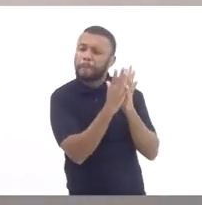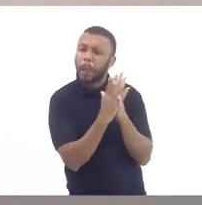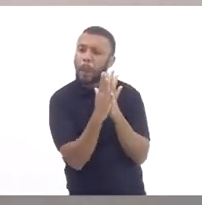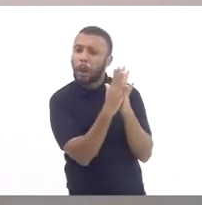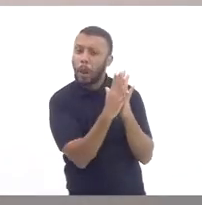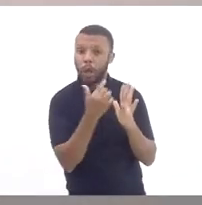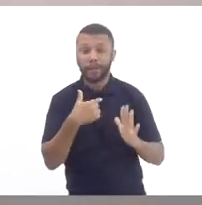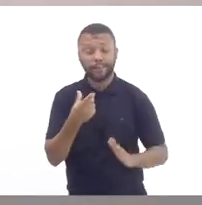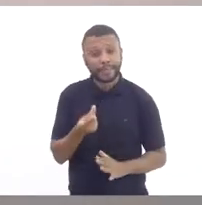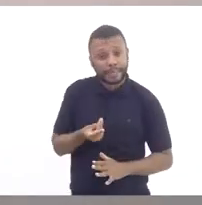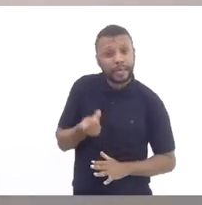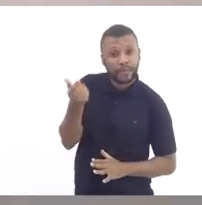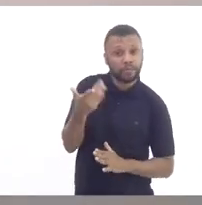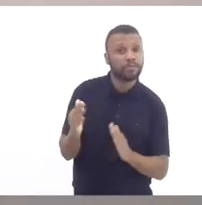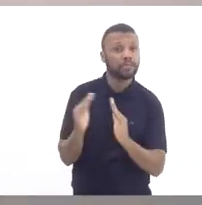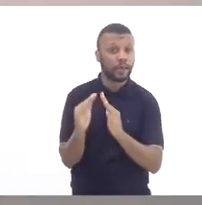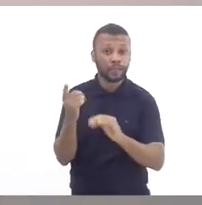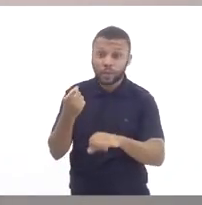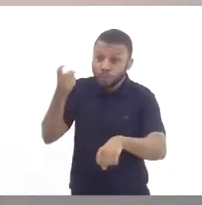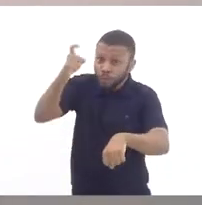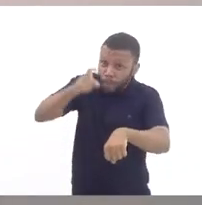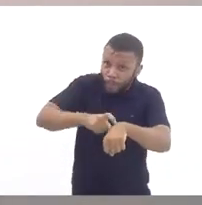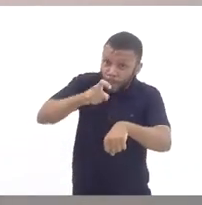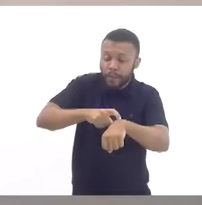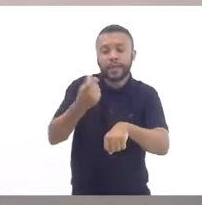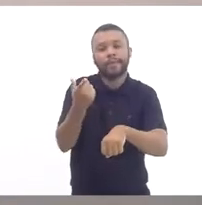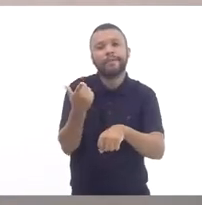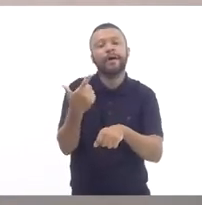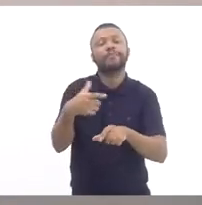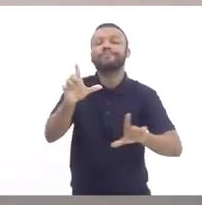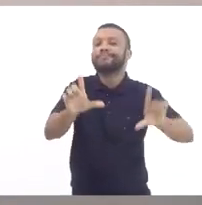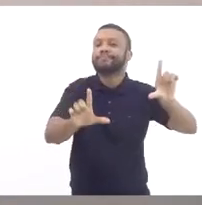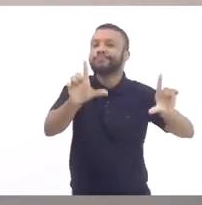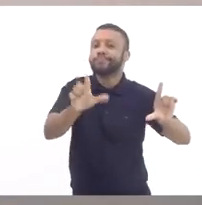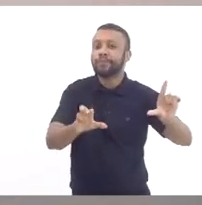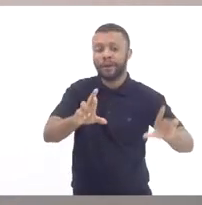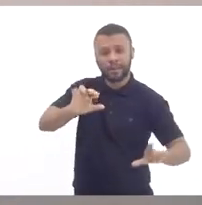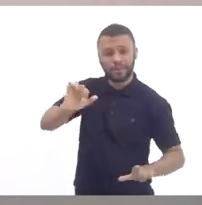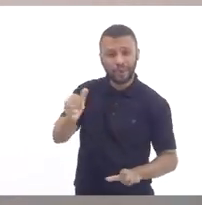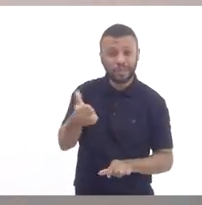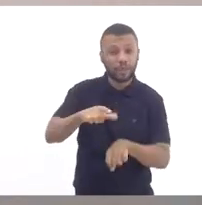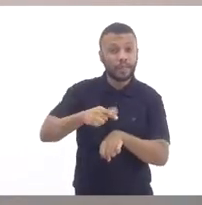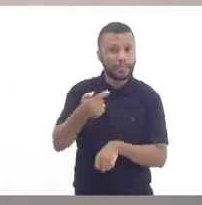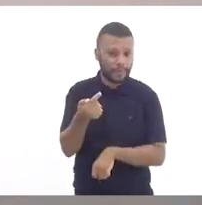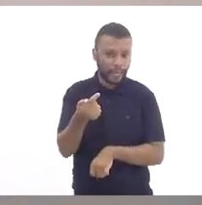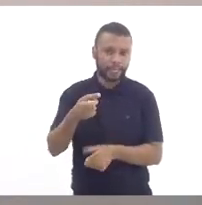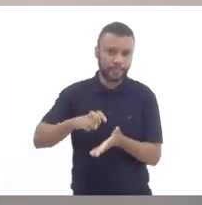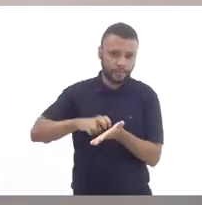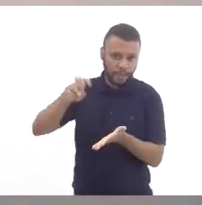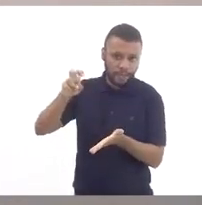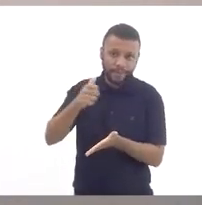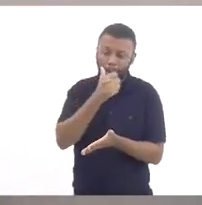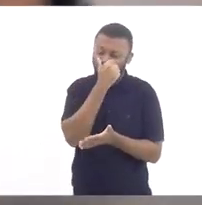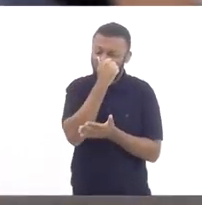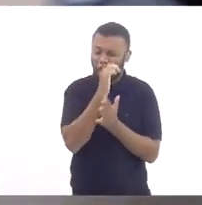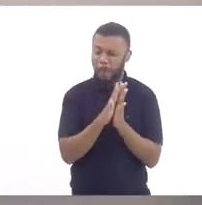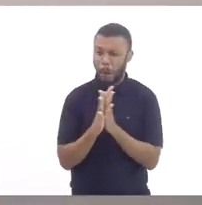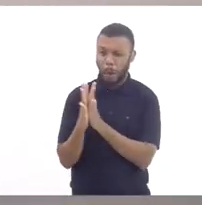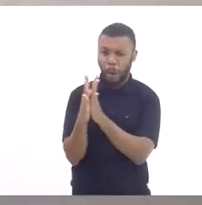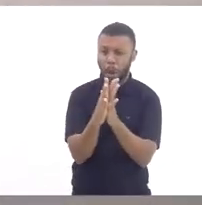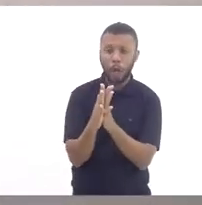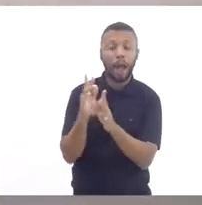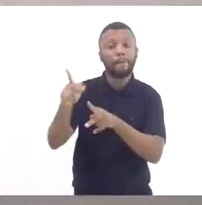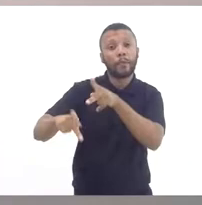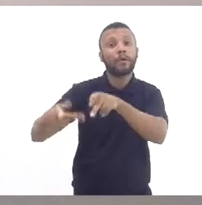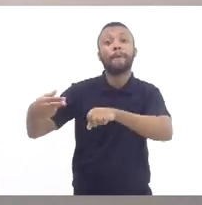casa no horário que estava passando o RJ, a primeira edição, que é 7 horas da manhã, a plataforma estava lotada e a população de Belford